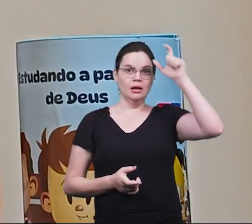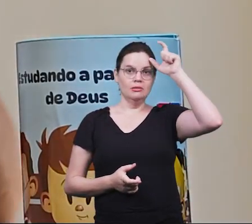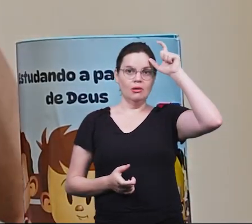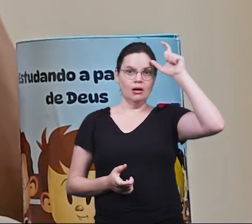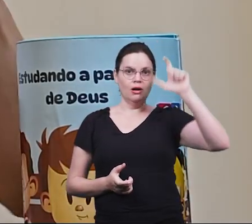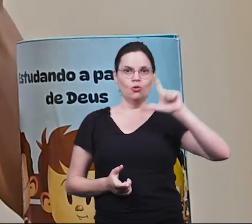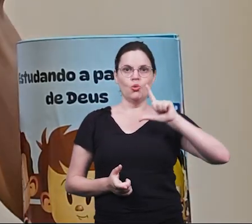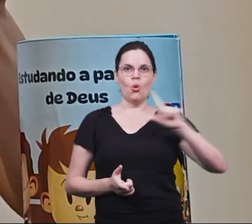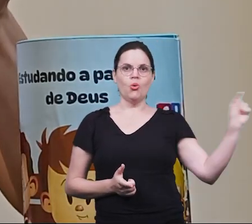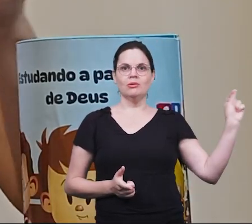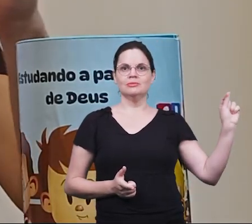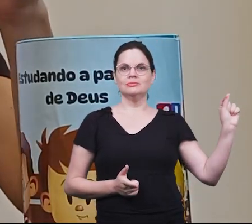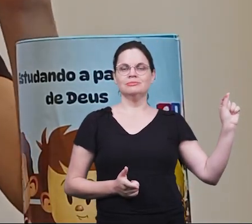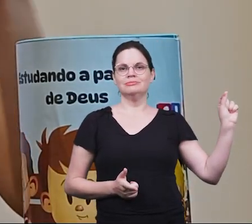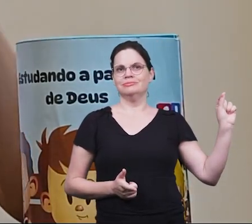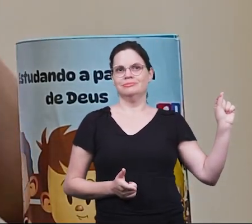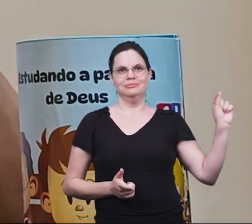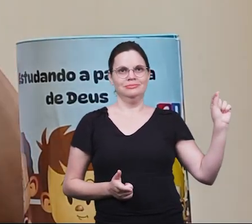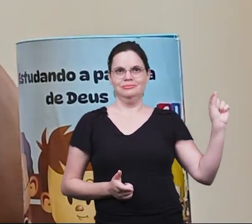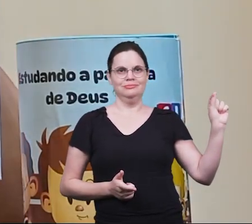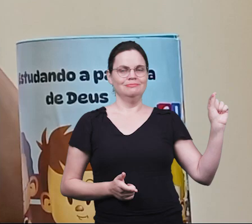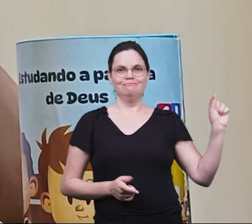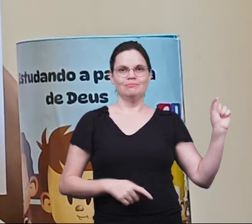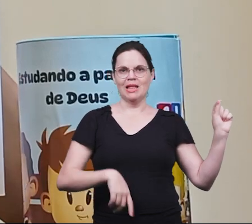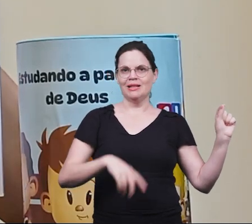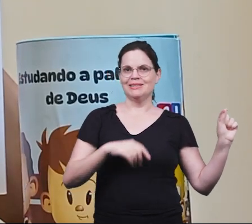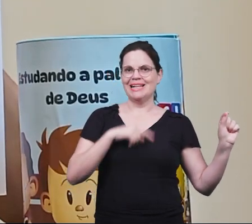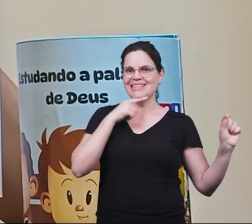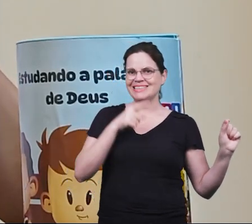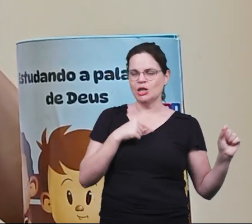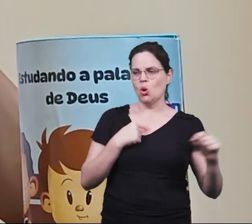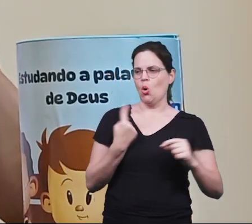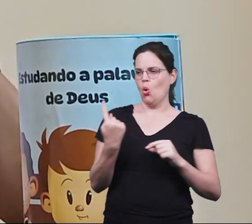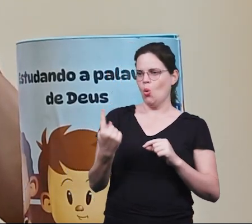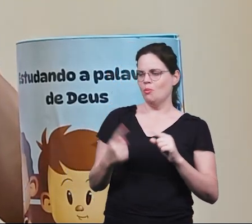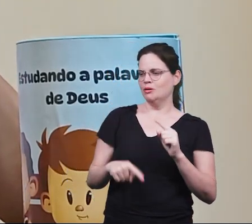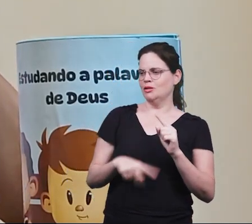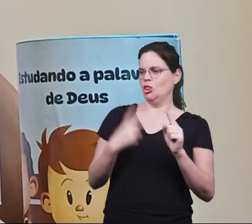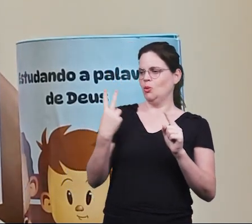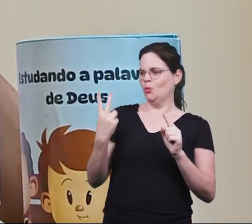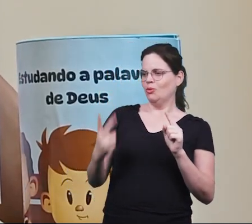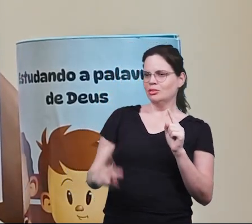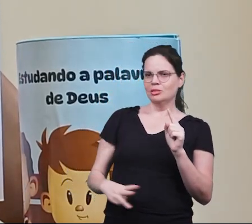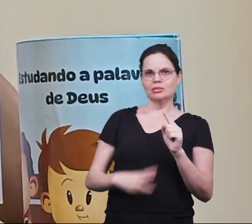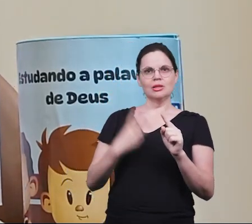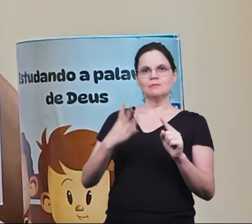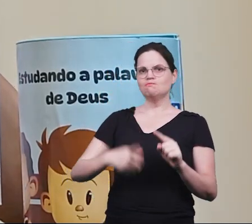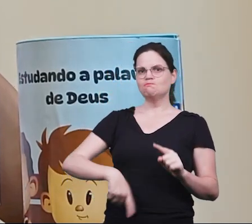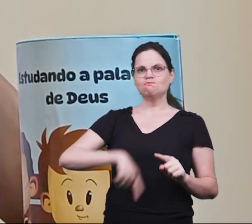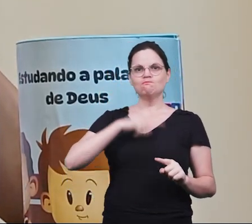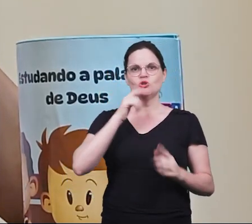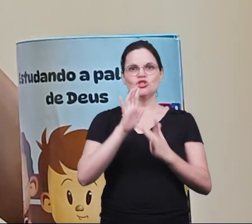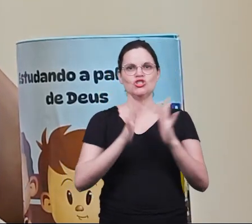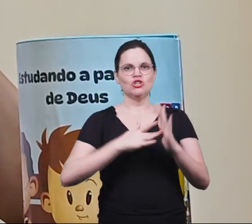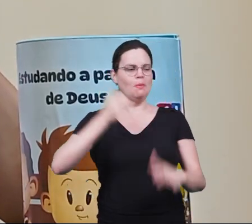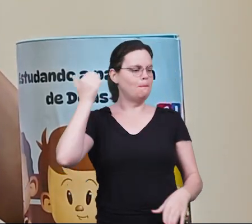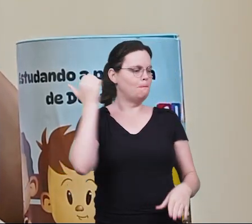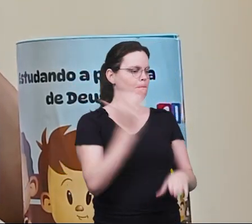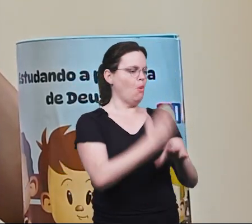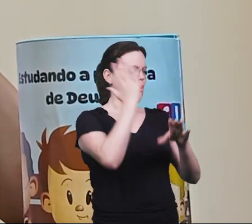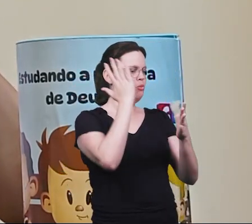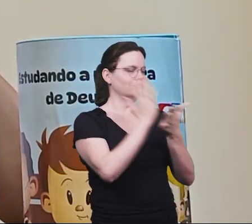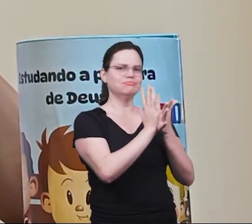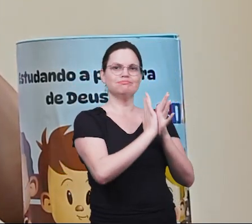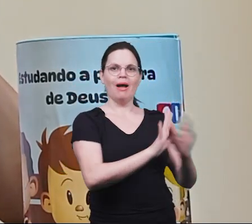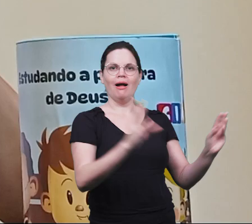se retirou. Ele não conseguiu o que ele queria. Jesus foi vitorioso sobre tudo